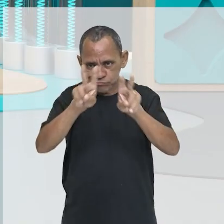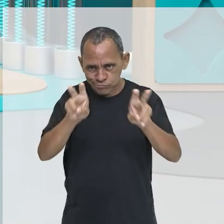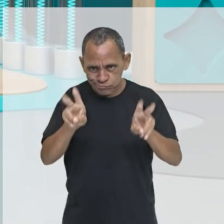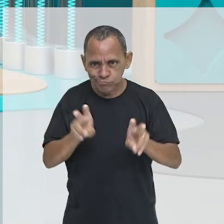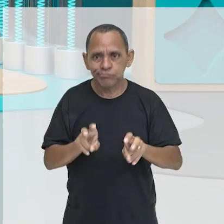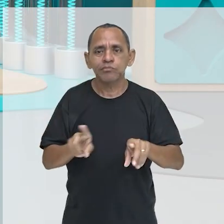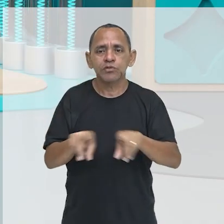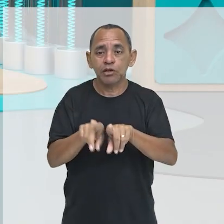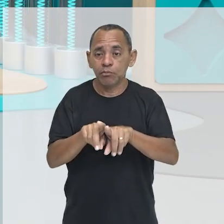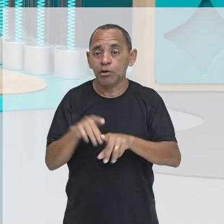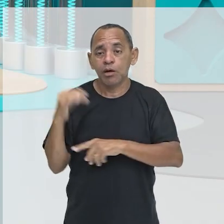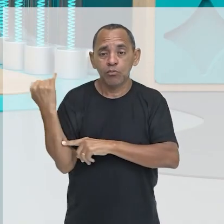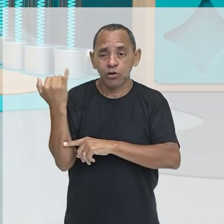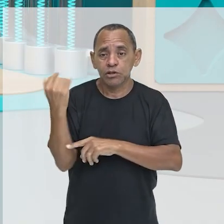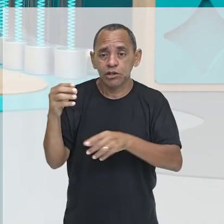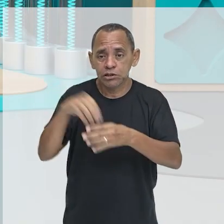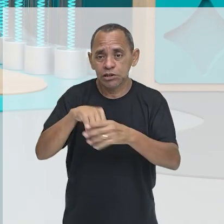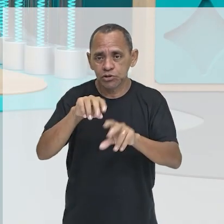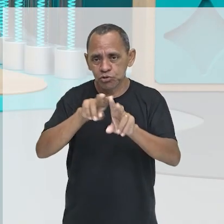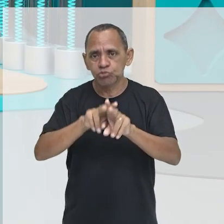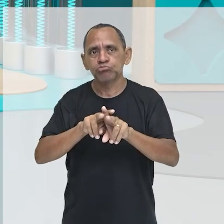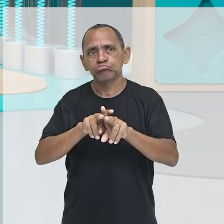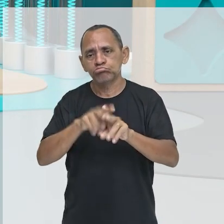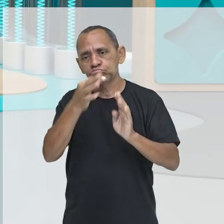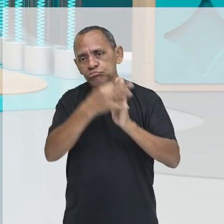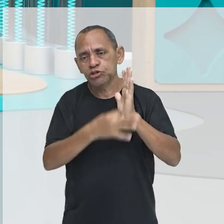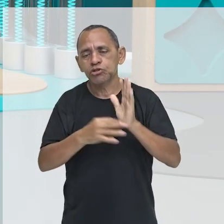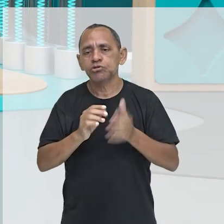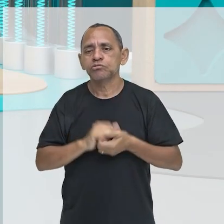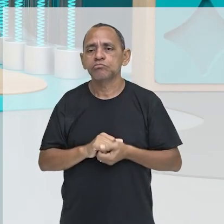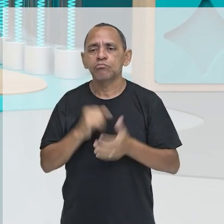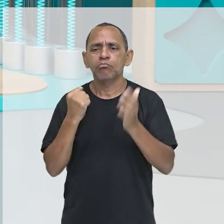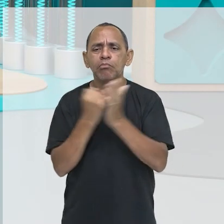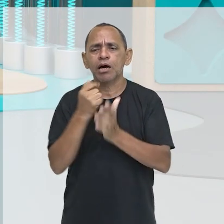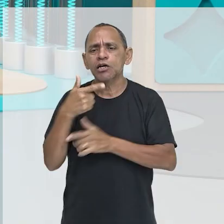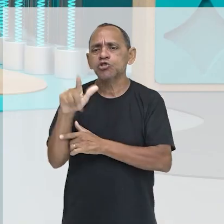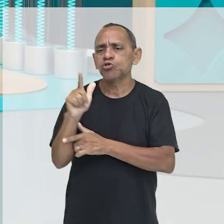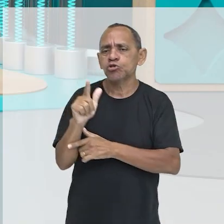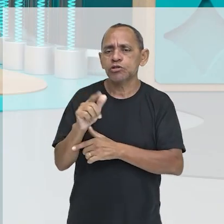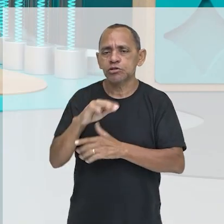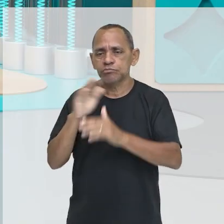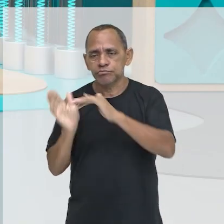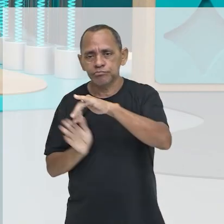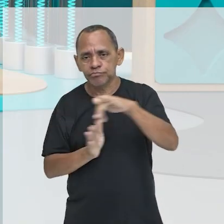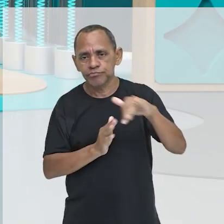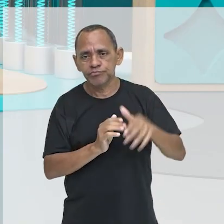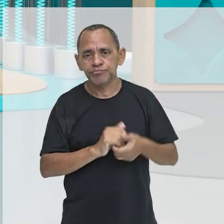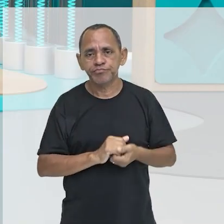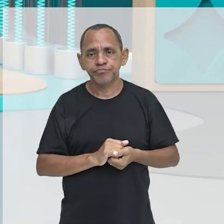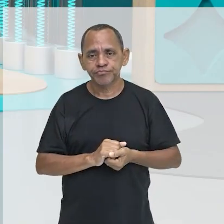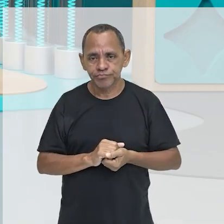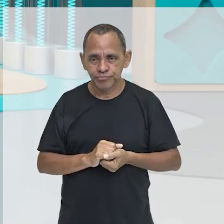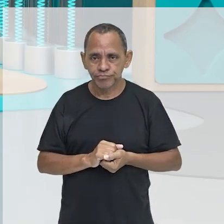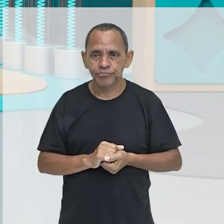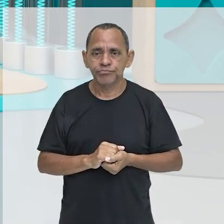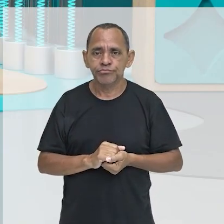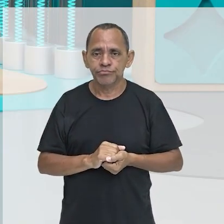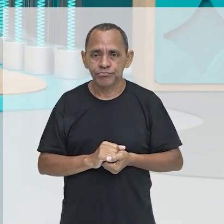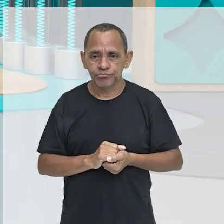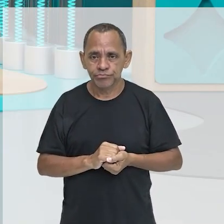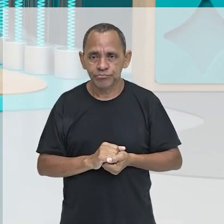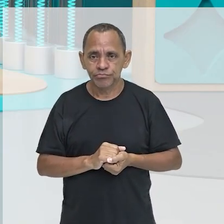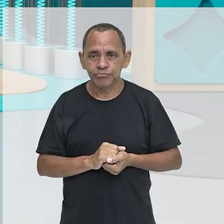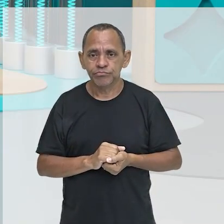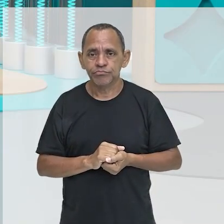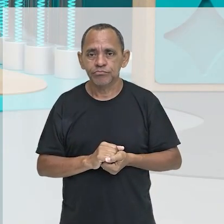algo muito importante, tá? Outras marcas tipográficas também que nós encontramos no texto, que a gente chama e classifica eles como